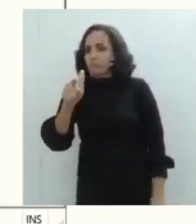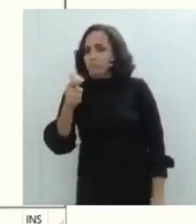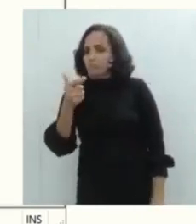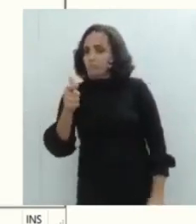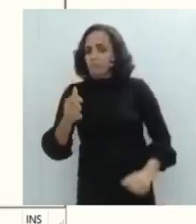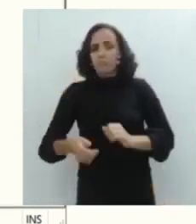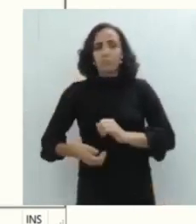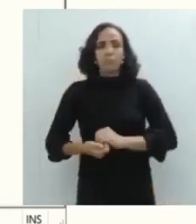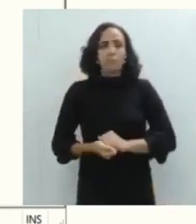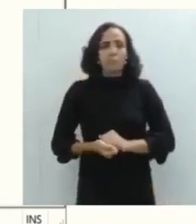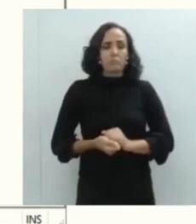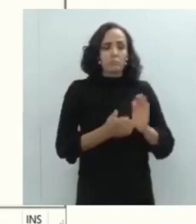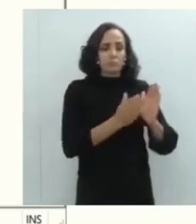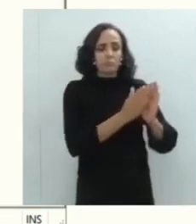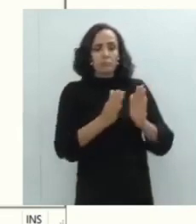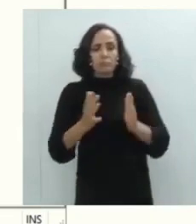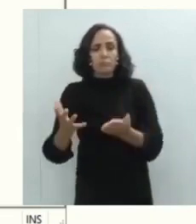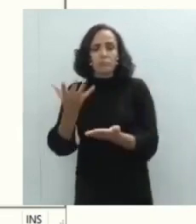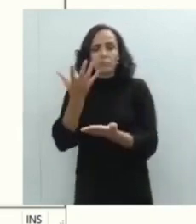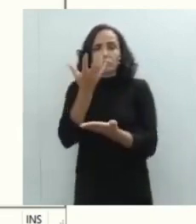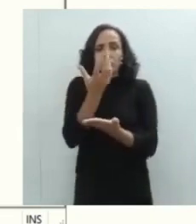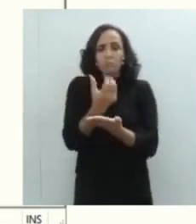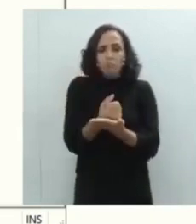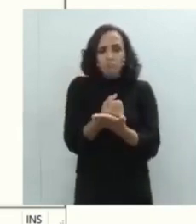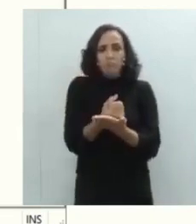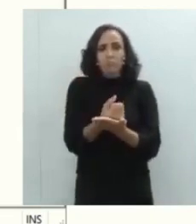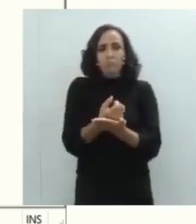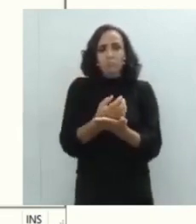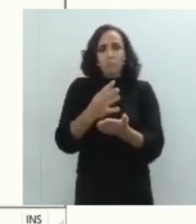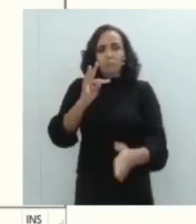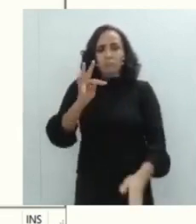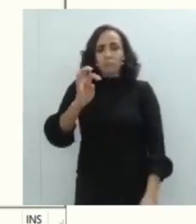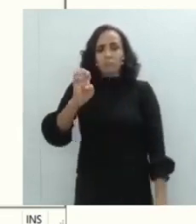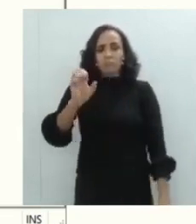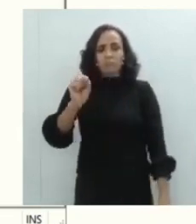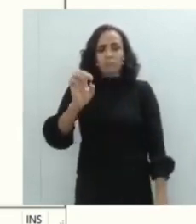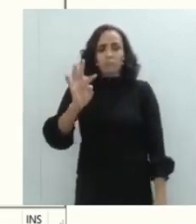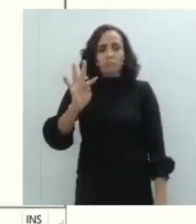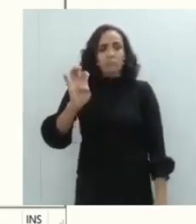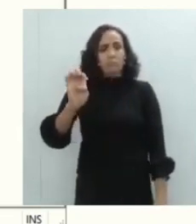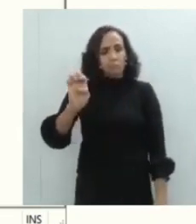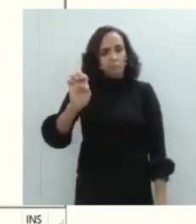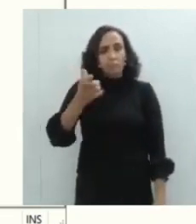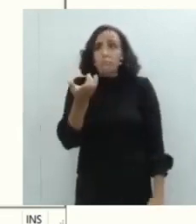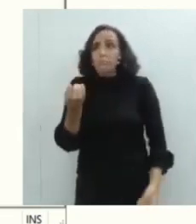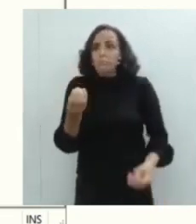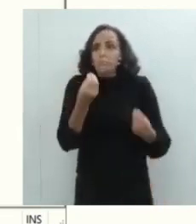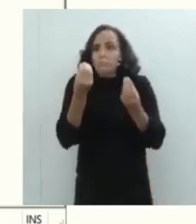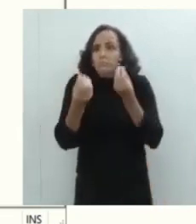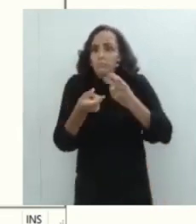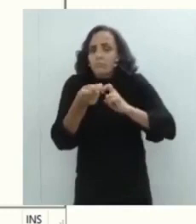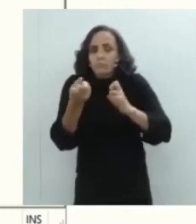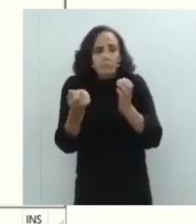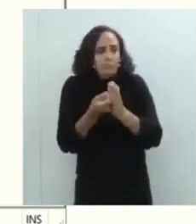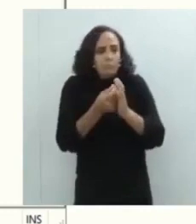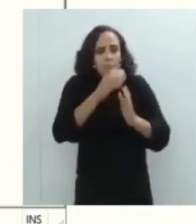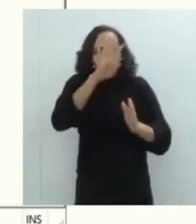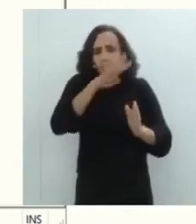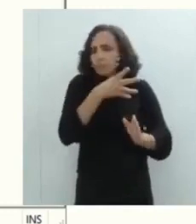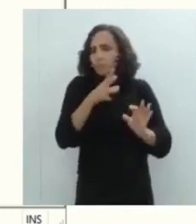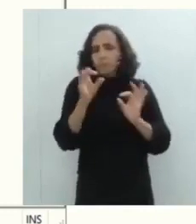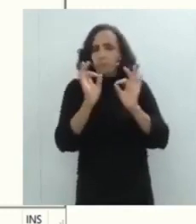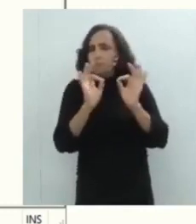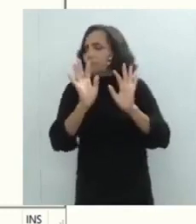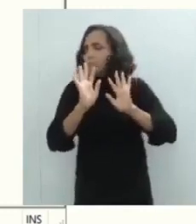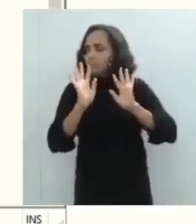o nome do banco de dados teste. Note que aqui a gente não identifica a tabela, tá?